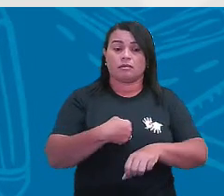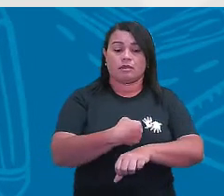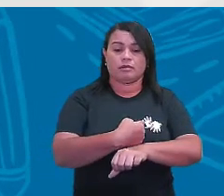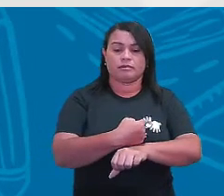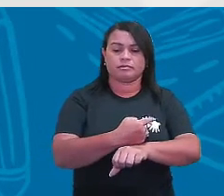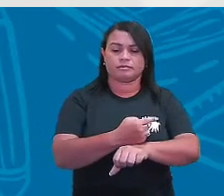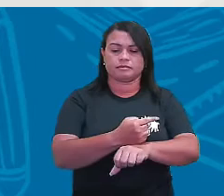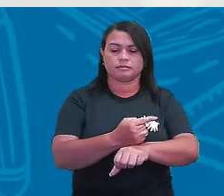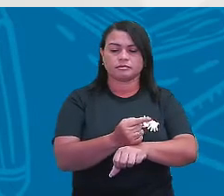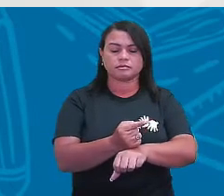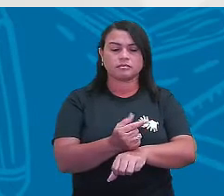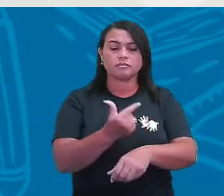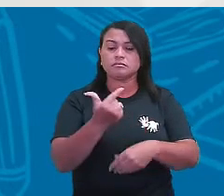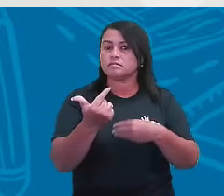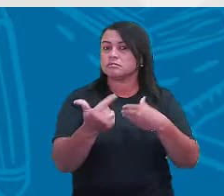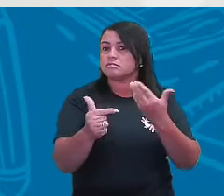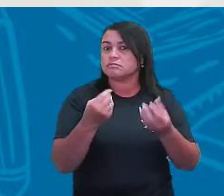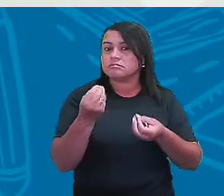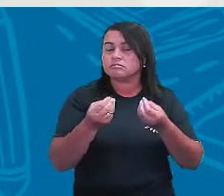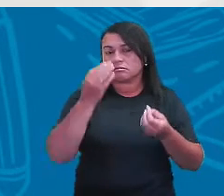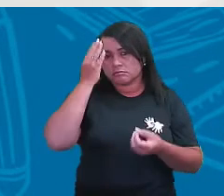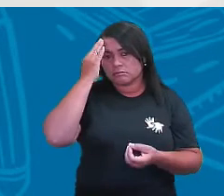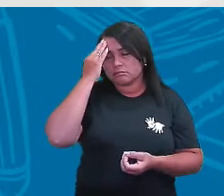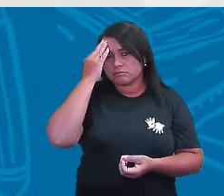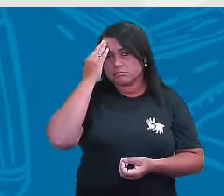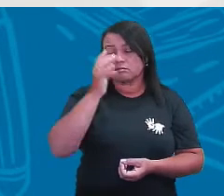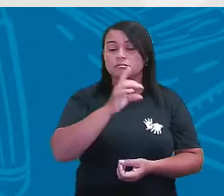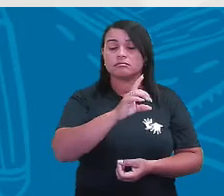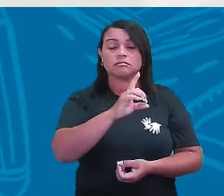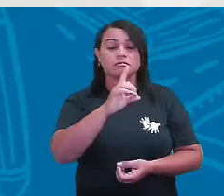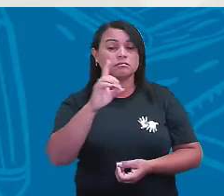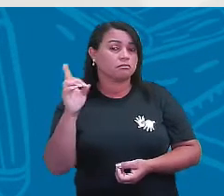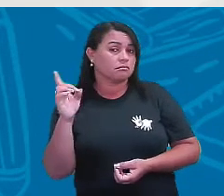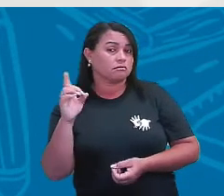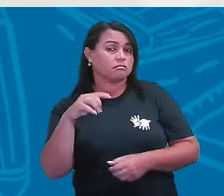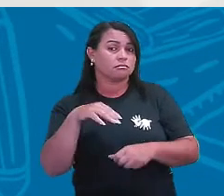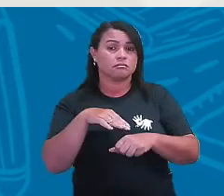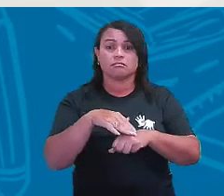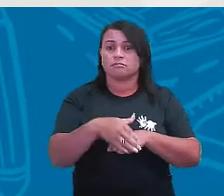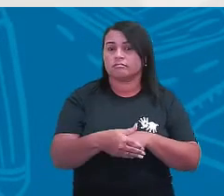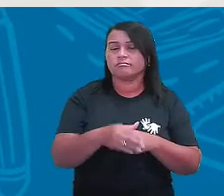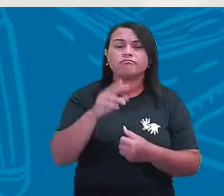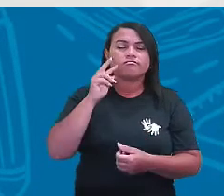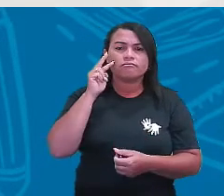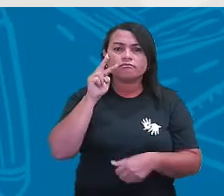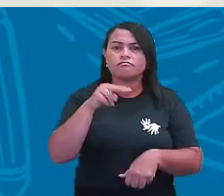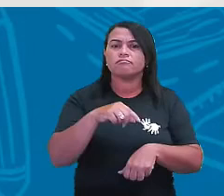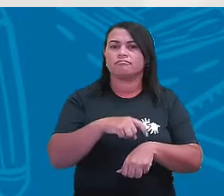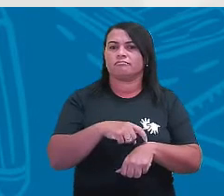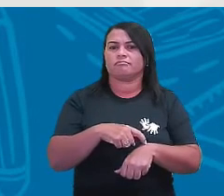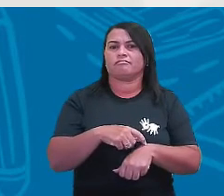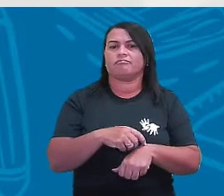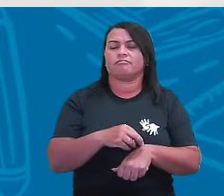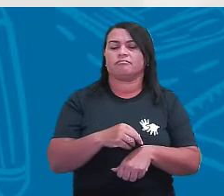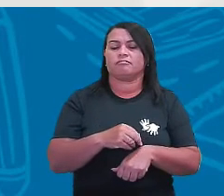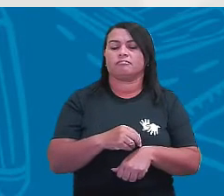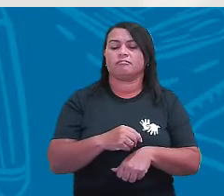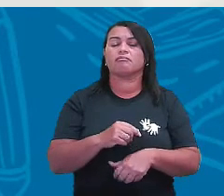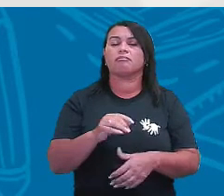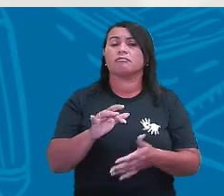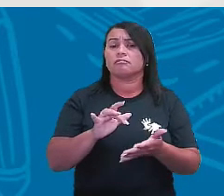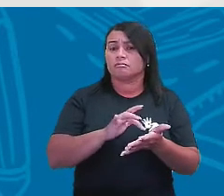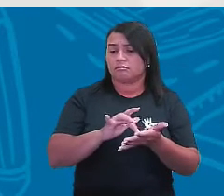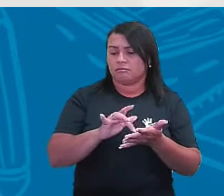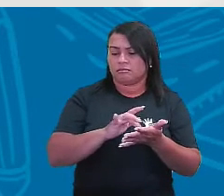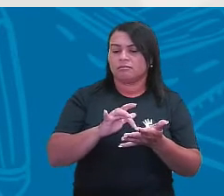ponteiro, eu não tenho como saber se é dia ou se é noite só olhando a hora, tá bom? No digital,